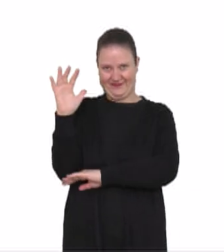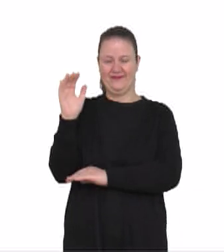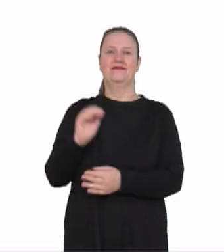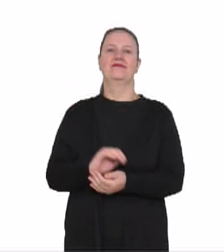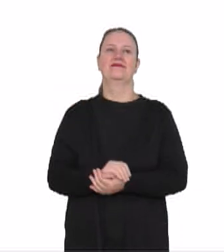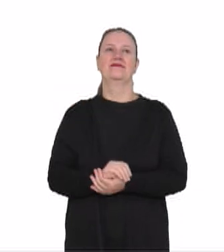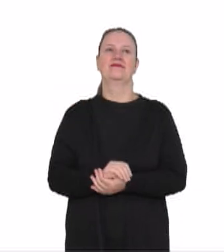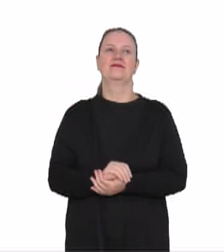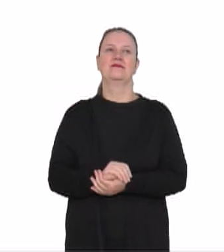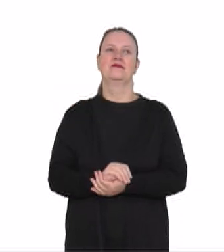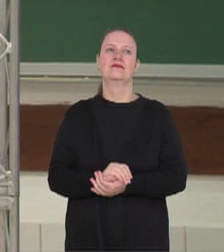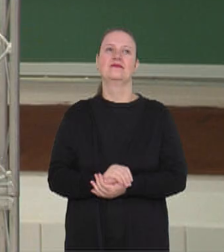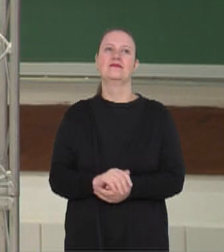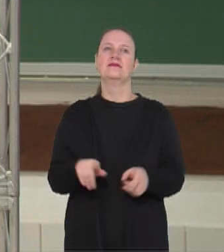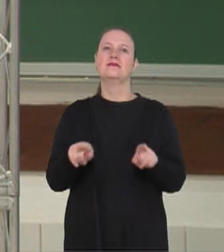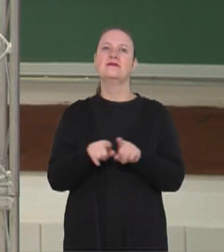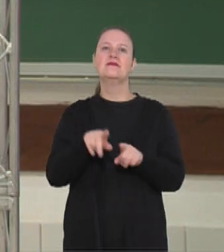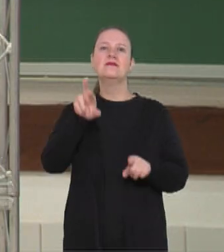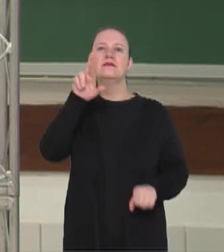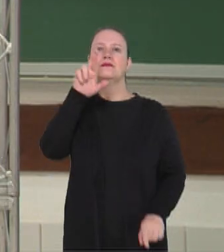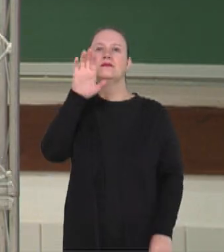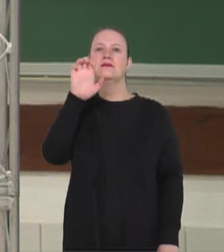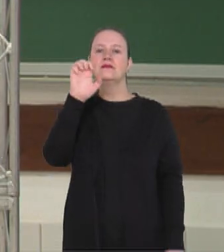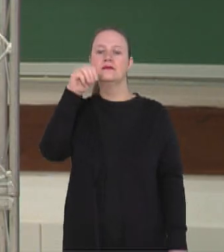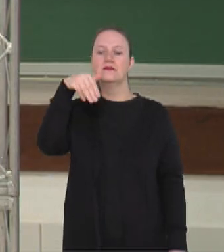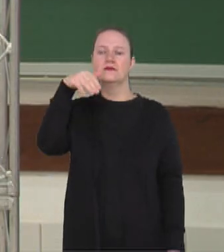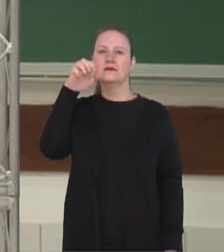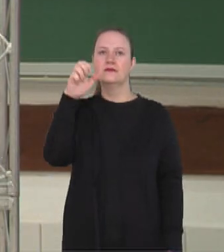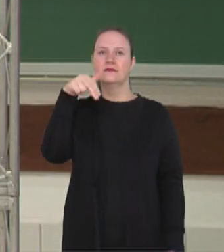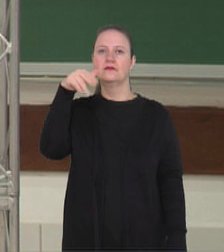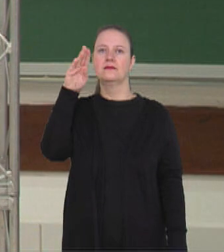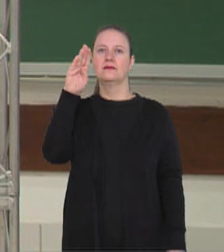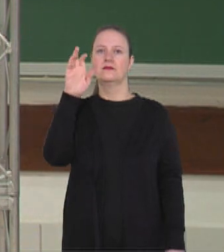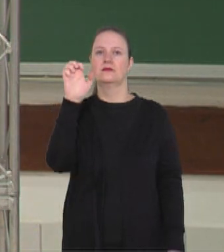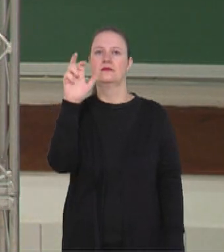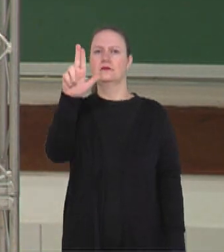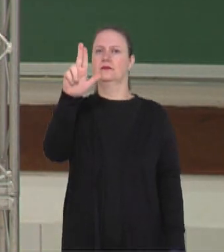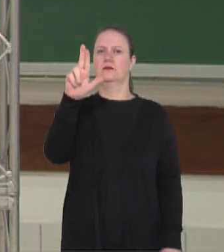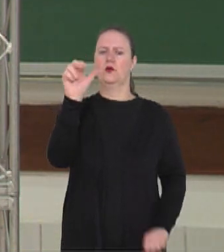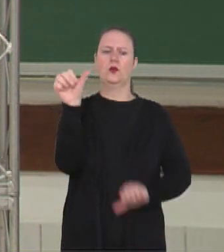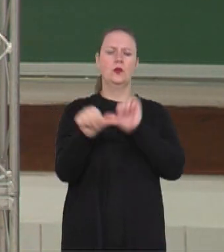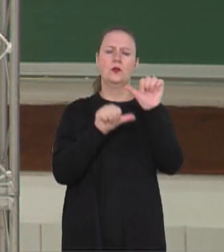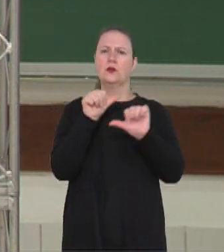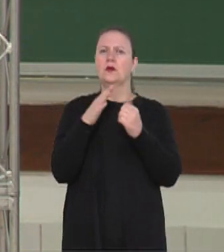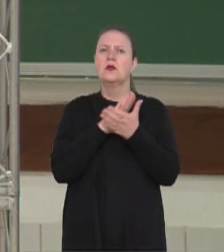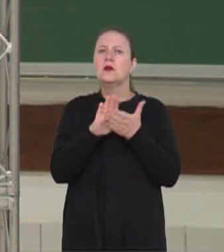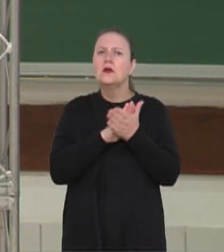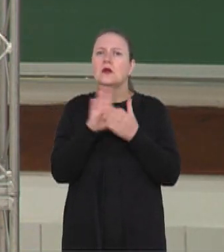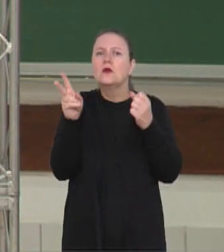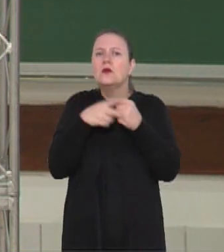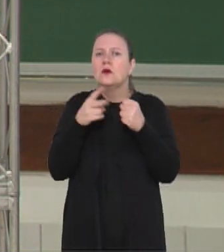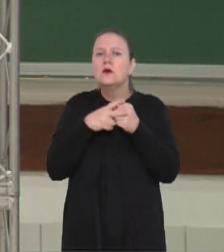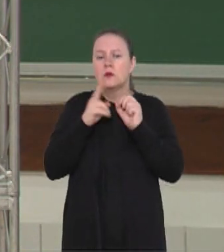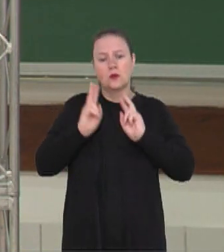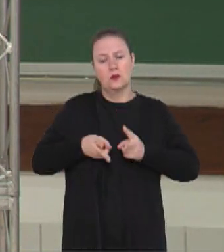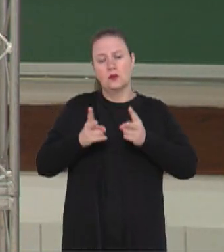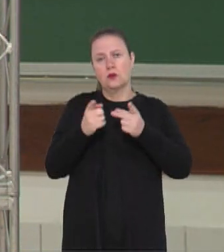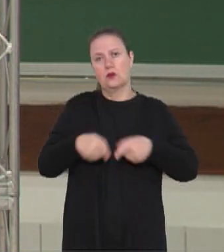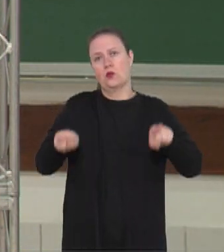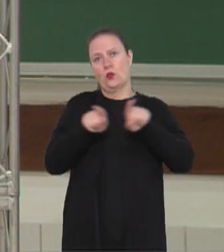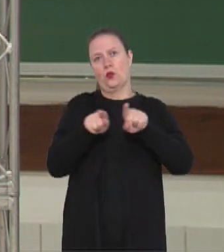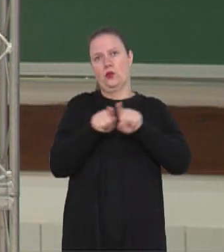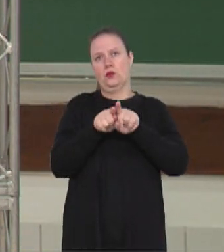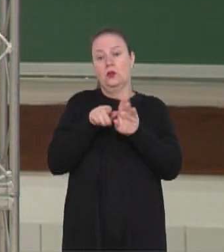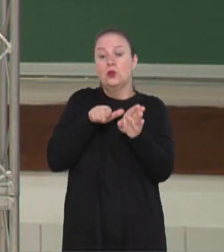Remember to carry reusable shopping bags. Então, se lembre, eu não modifiquei nada do verbo. Por quê? Porque, como vocês podem ver, eu estou dando um conselho. Eu